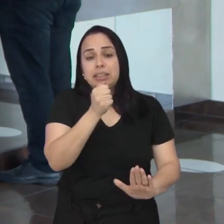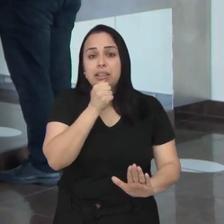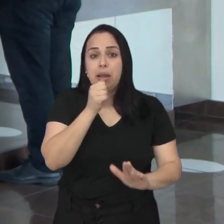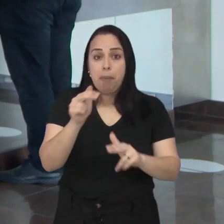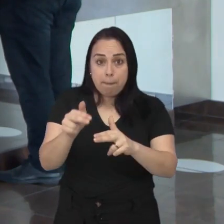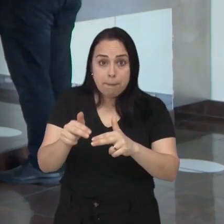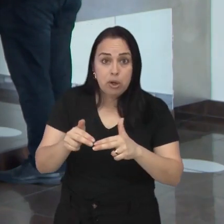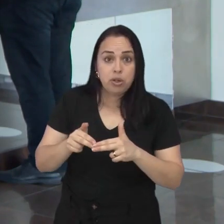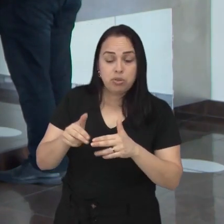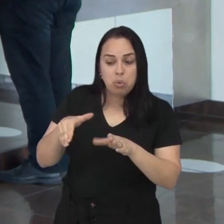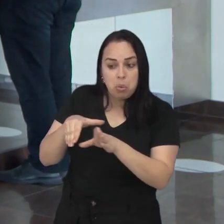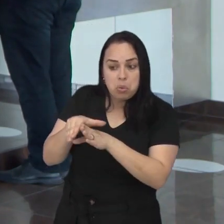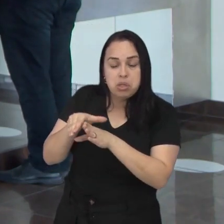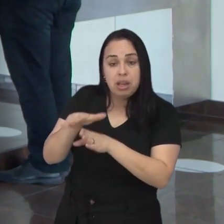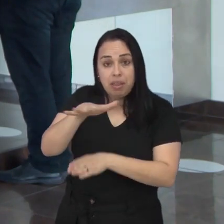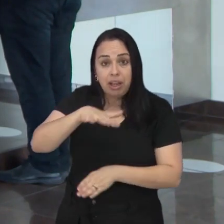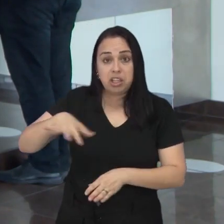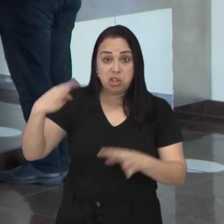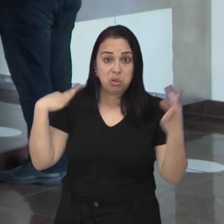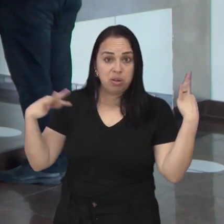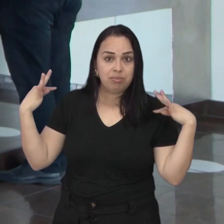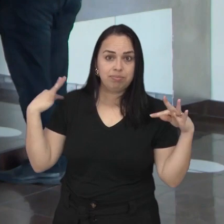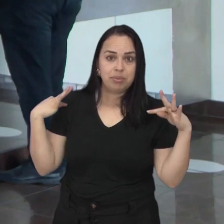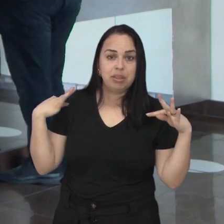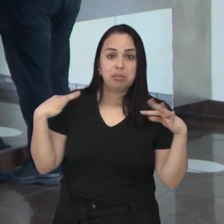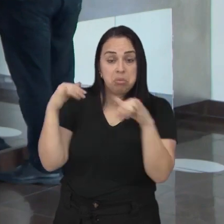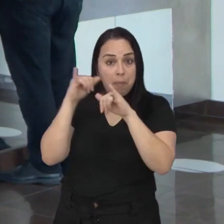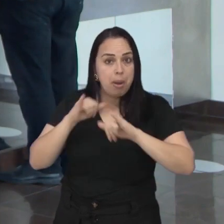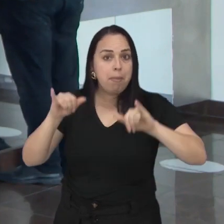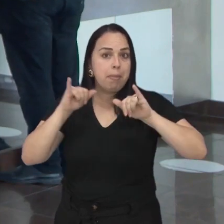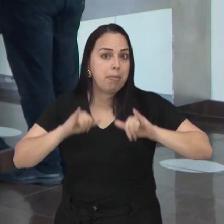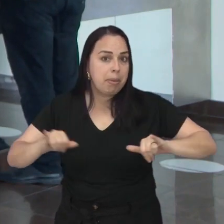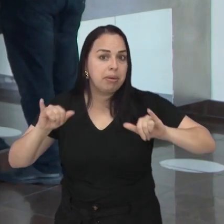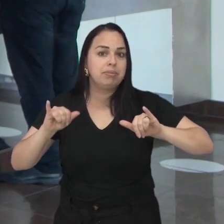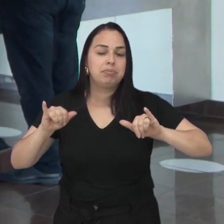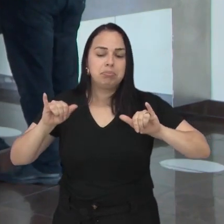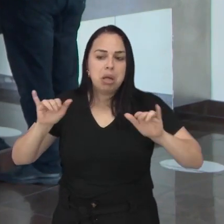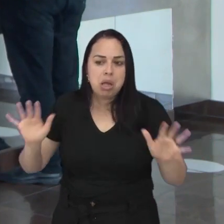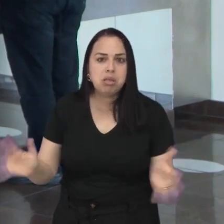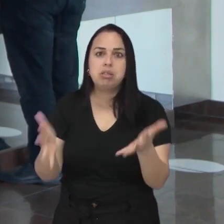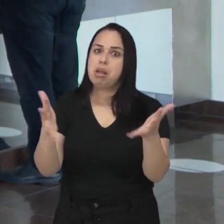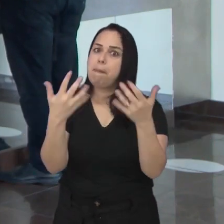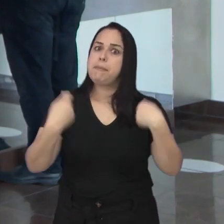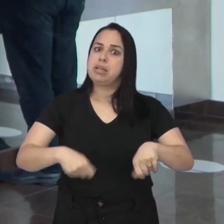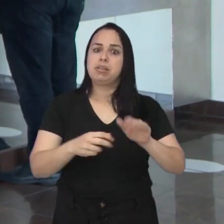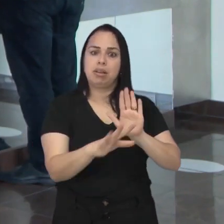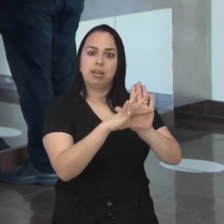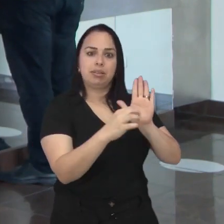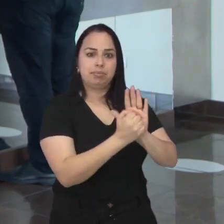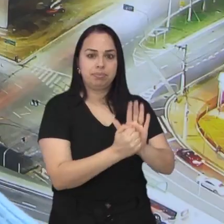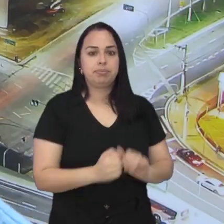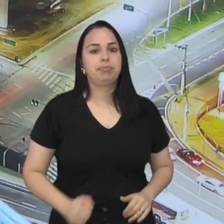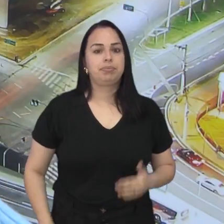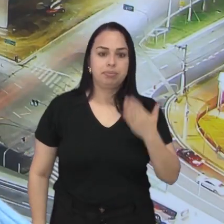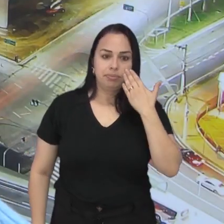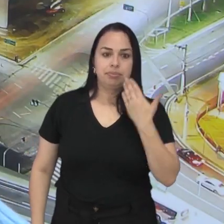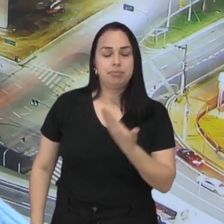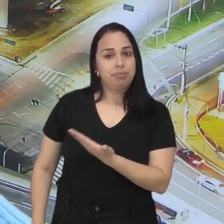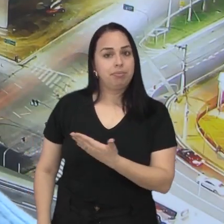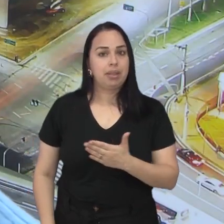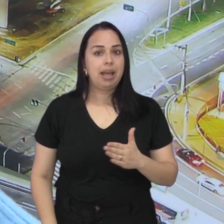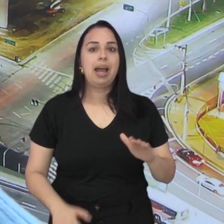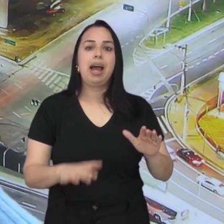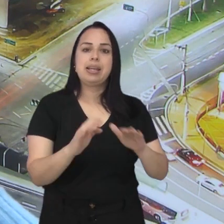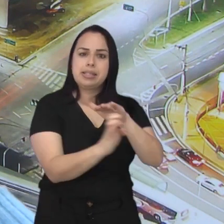plataforma. Por isso, o Conselho Municipal de Turismo está com uma campanha para incentivar o cadastro. Então, além